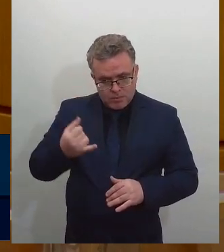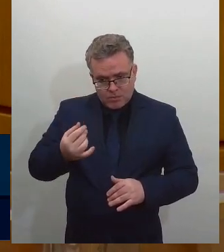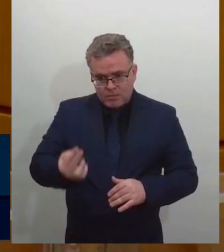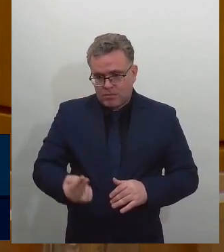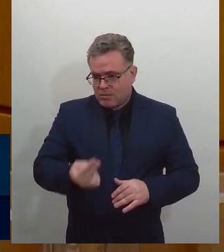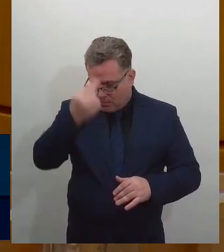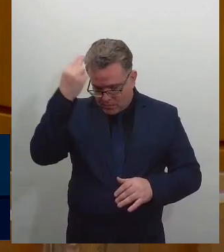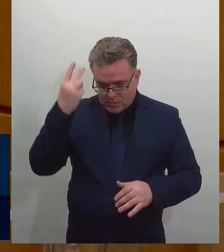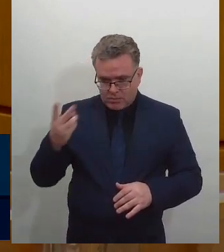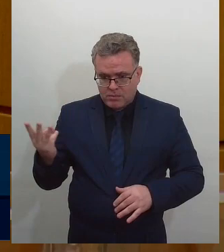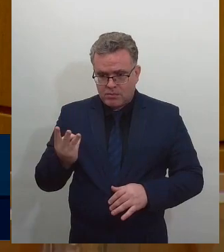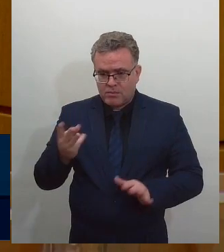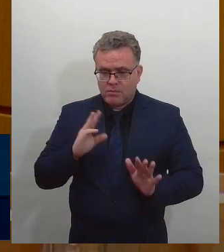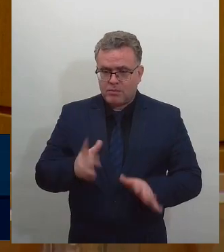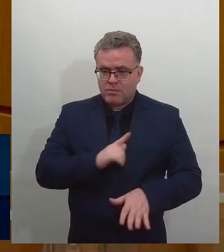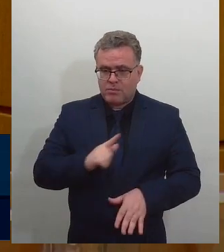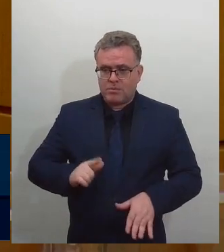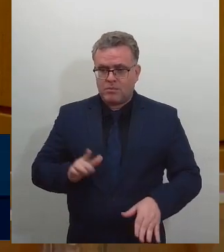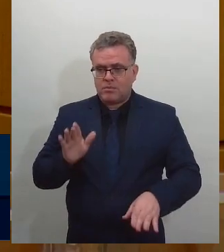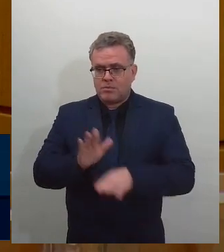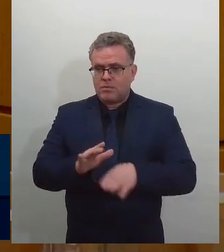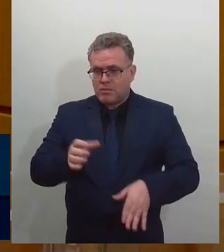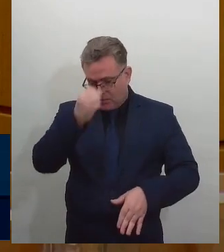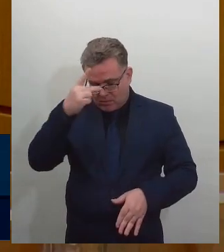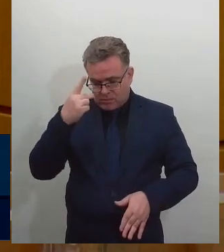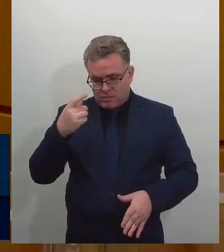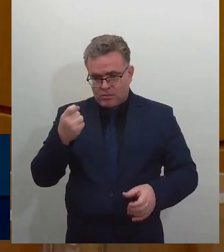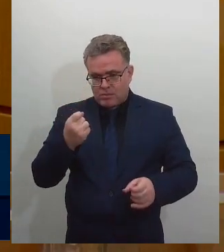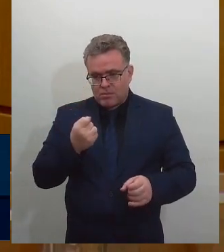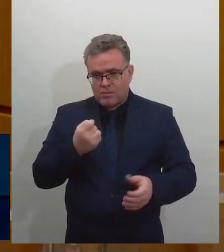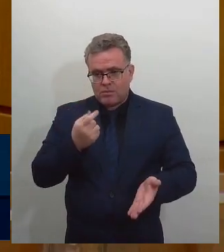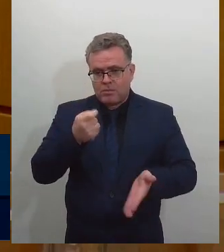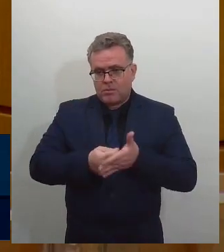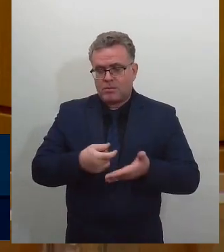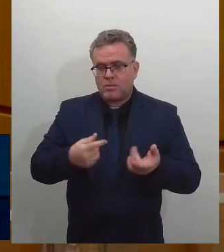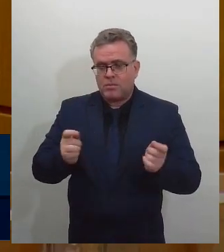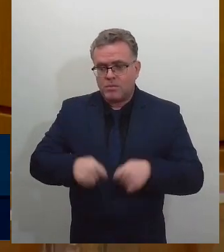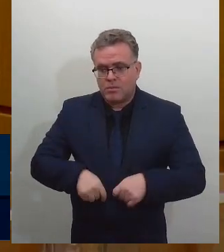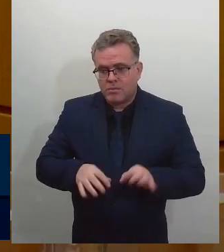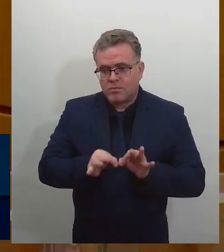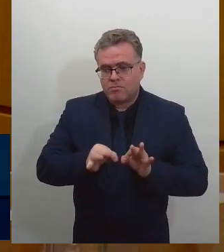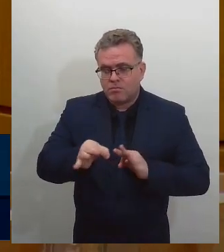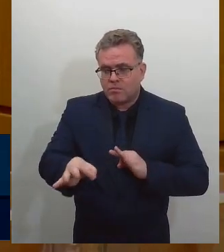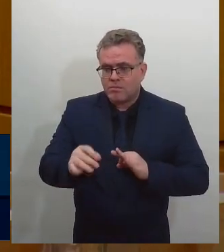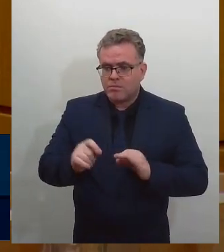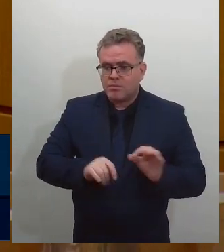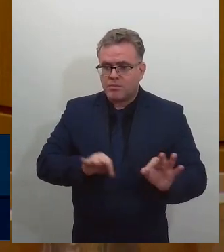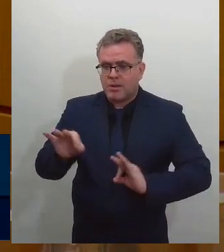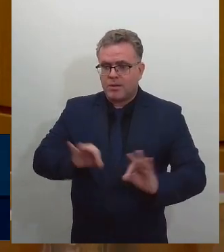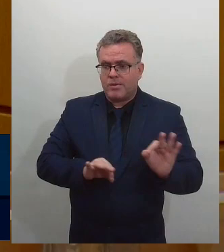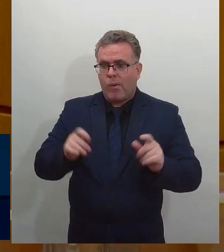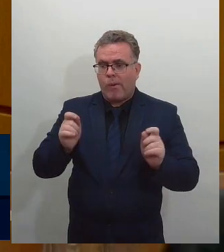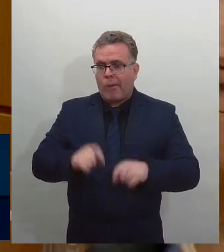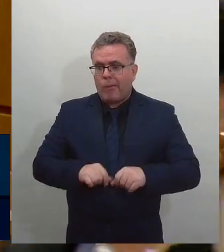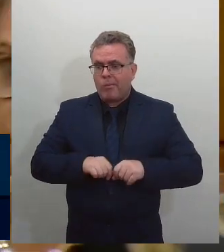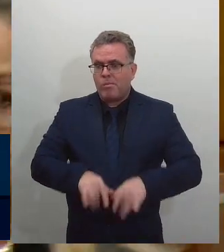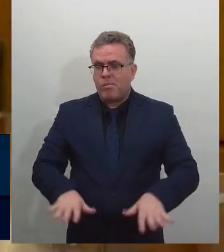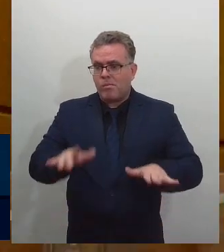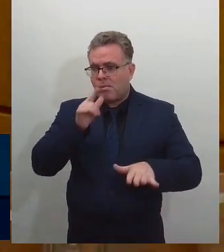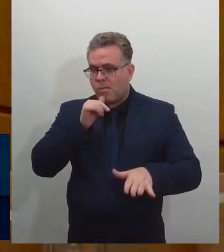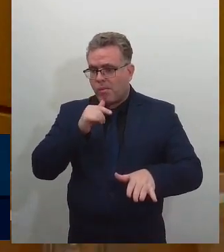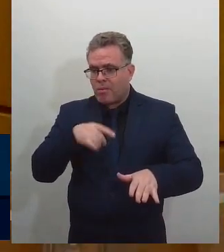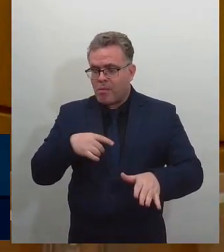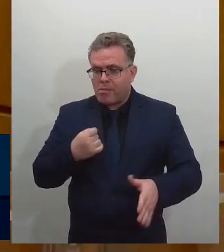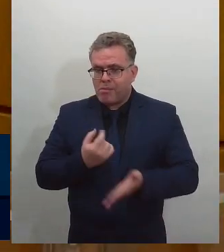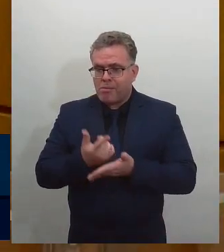água foi a prefeitura. Em parceria com a DES entregando o projeto, dizendo que tinha vazão e tinha pressão, e a gente comprando. A minha